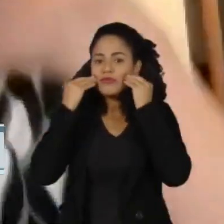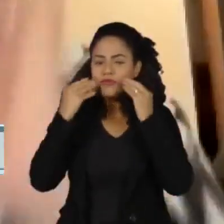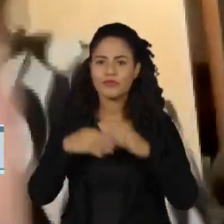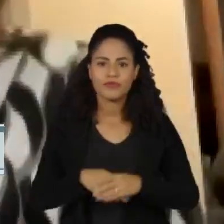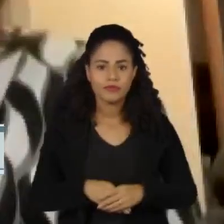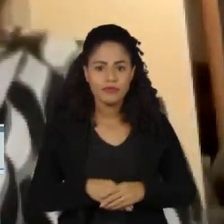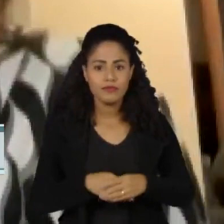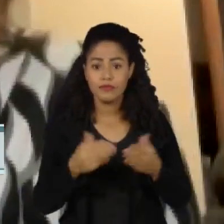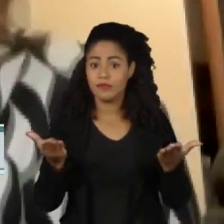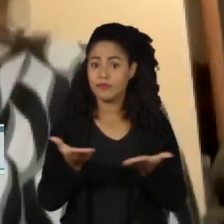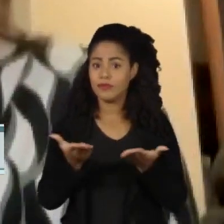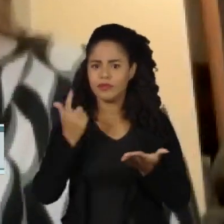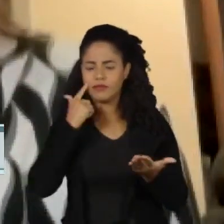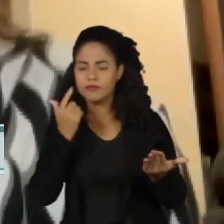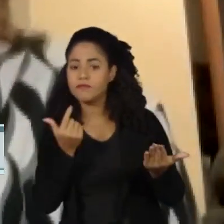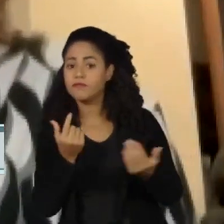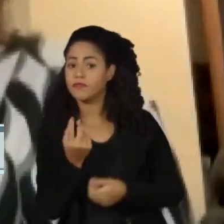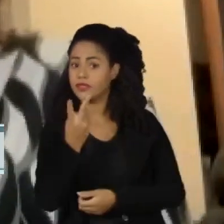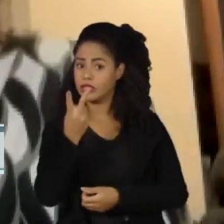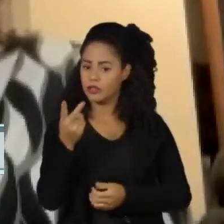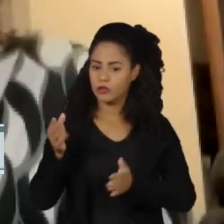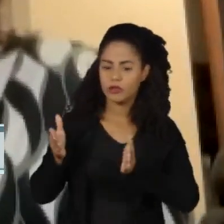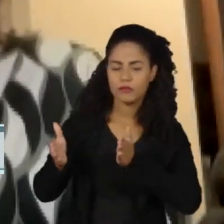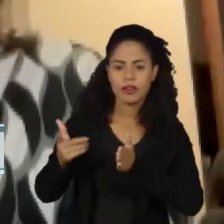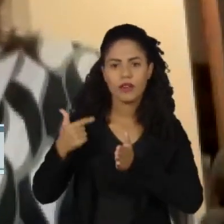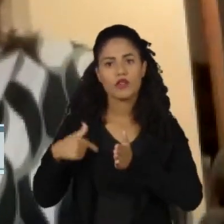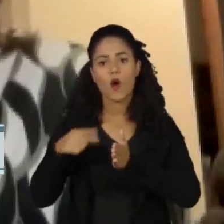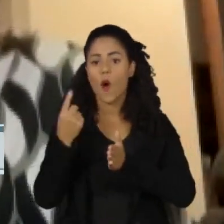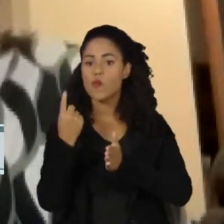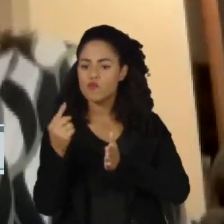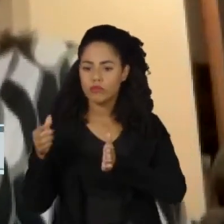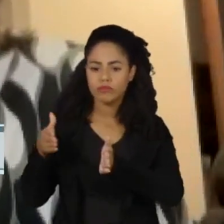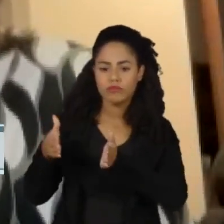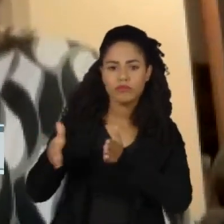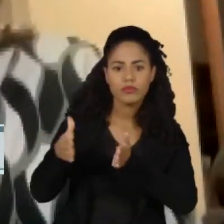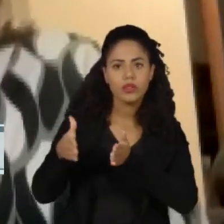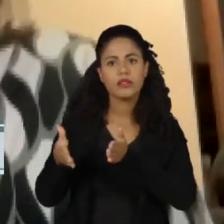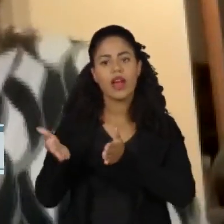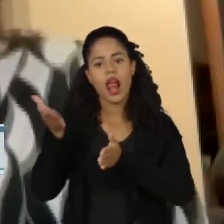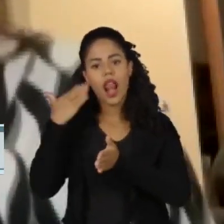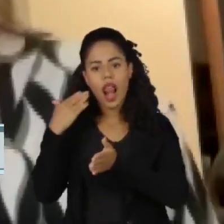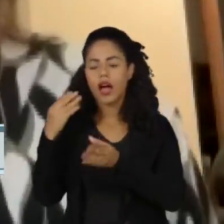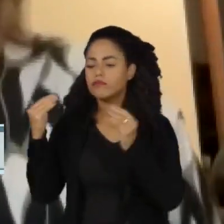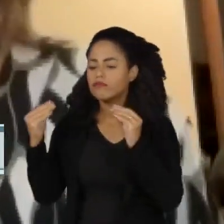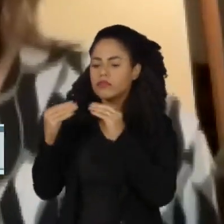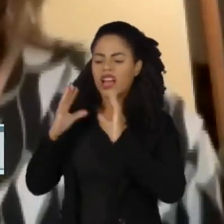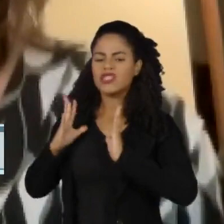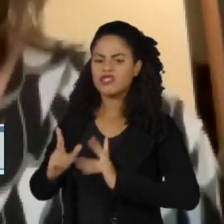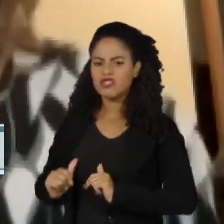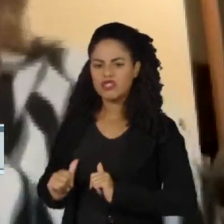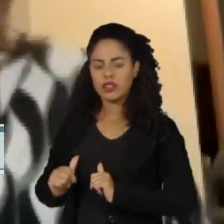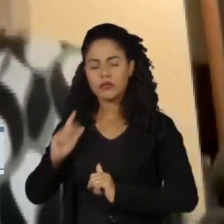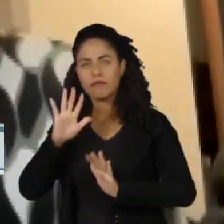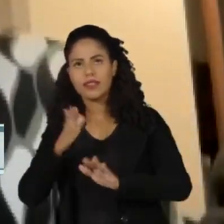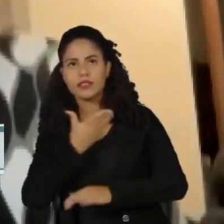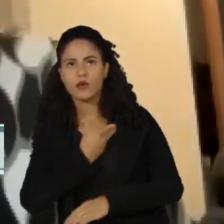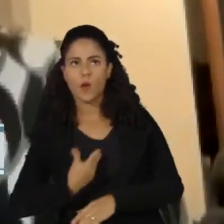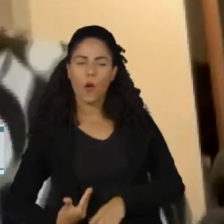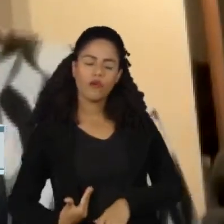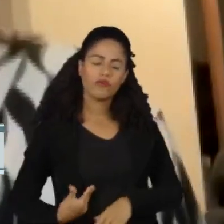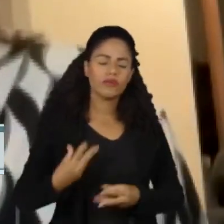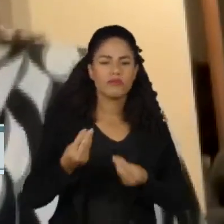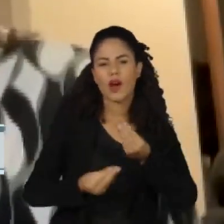entre suspeito em dois momentos em um momento sanitário higiênico e quando há governos